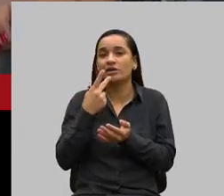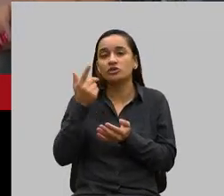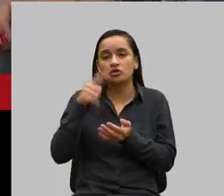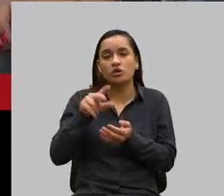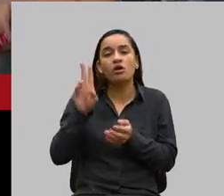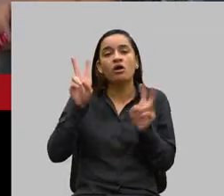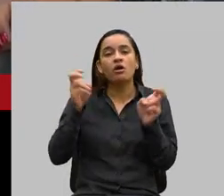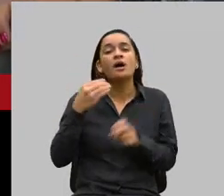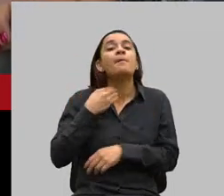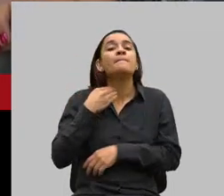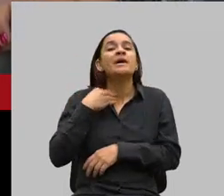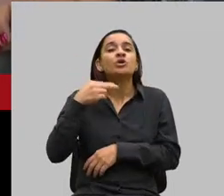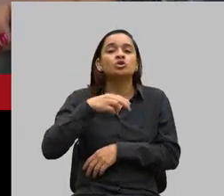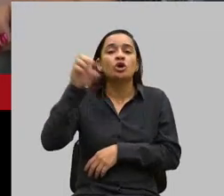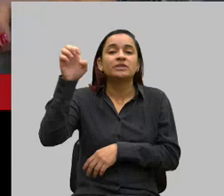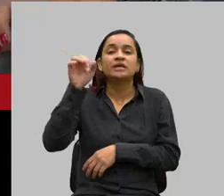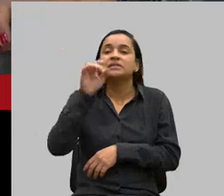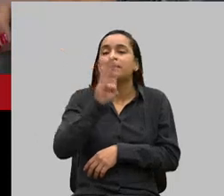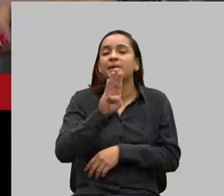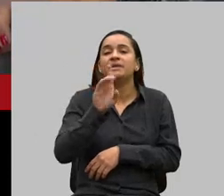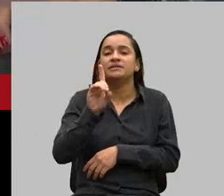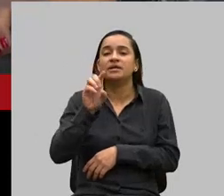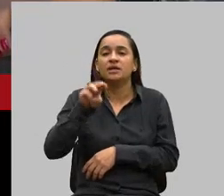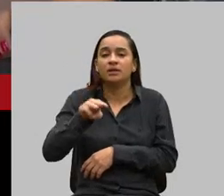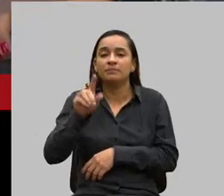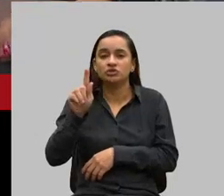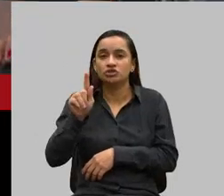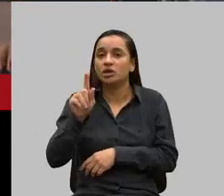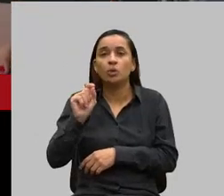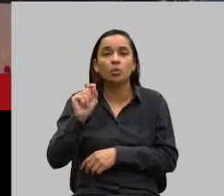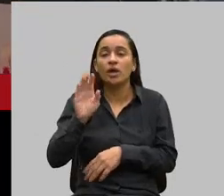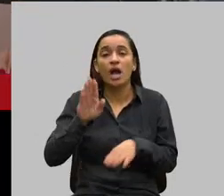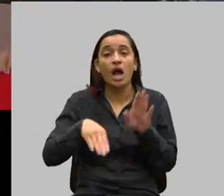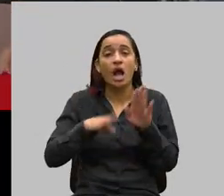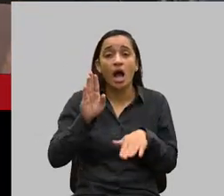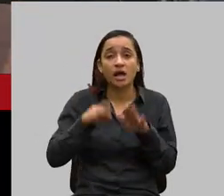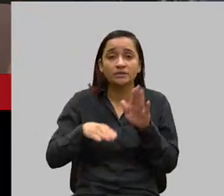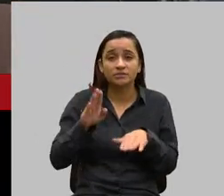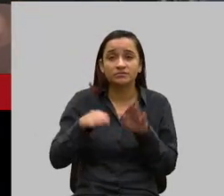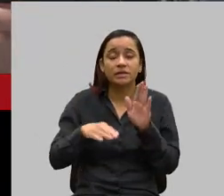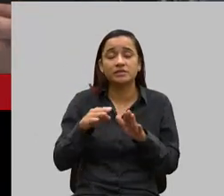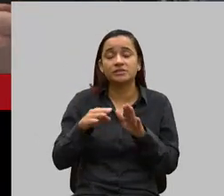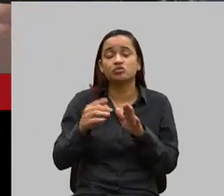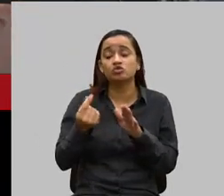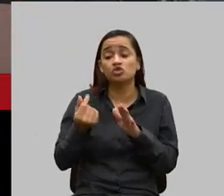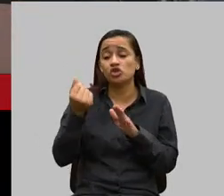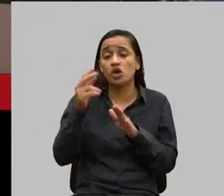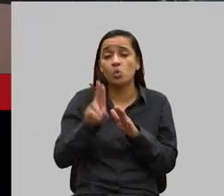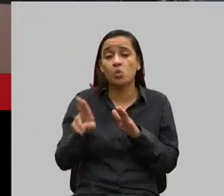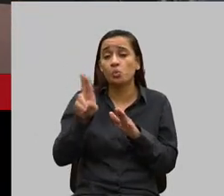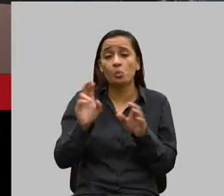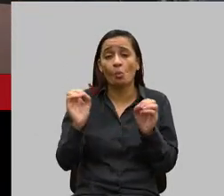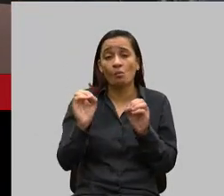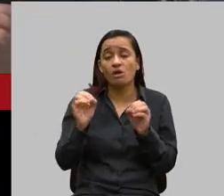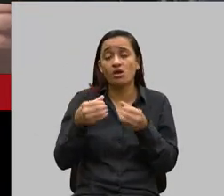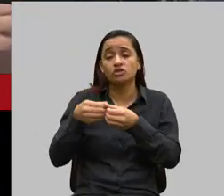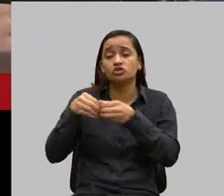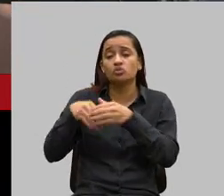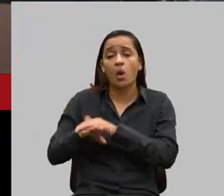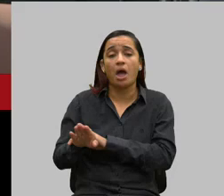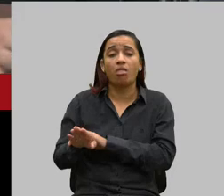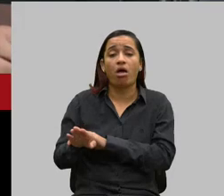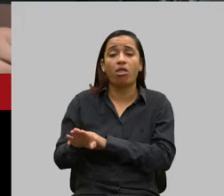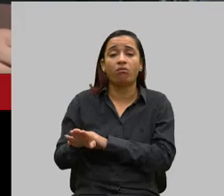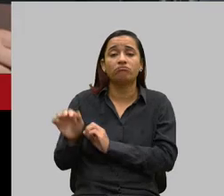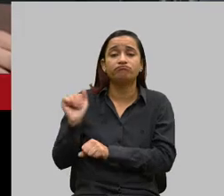muitas vezes o dinheiro não é utilizado fica aí sobrando no fundo naa porque